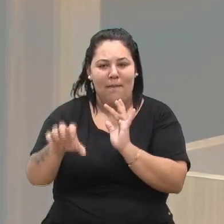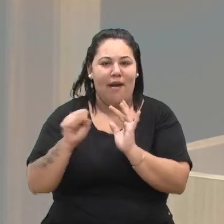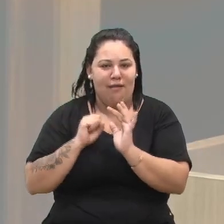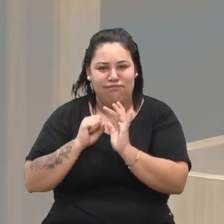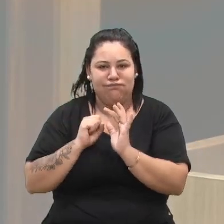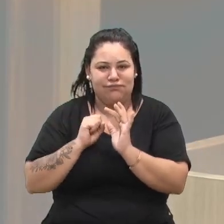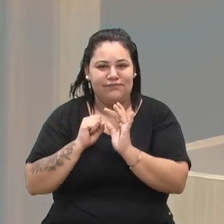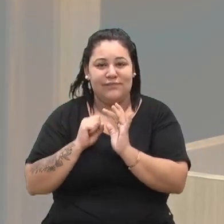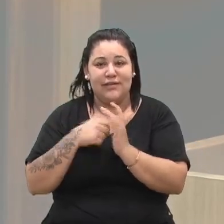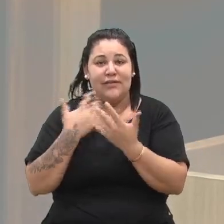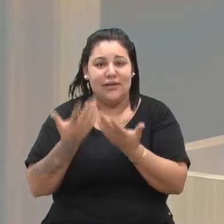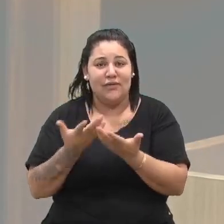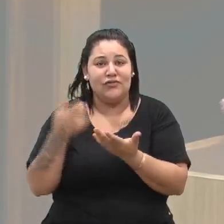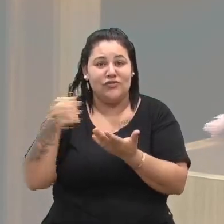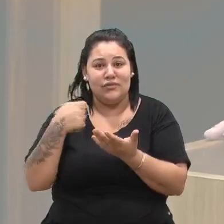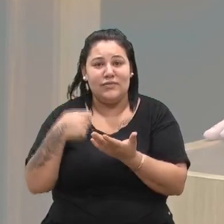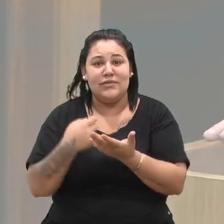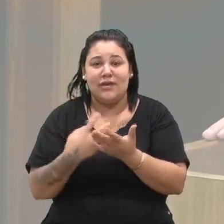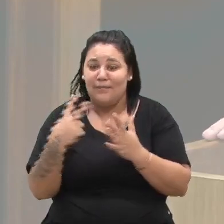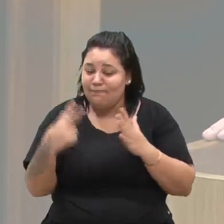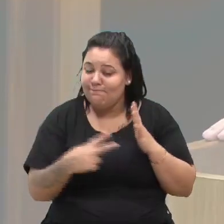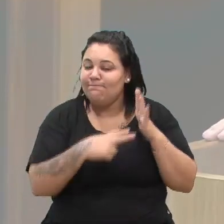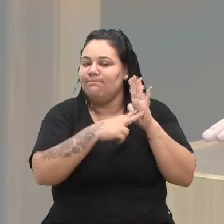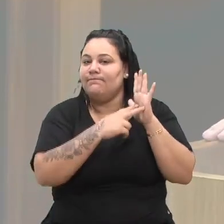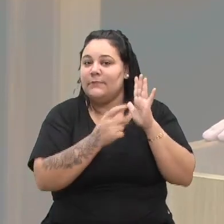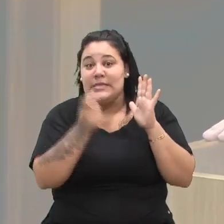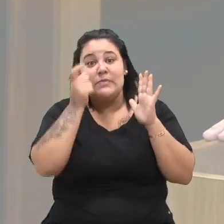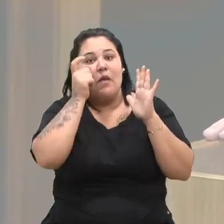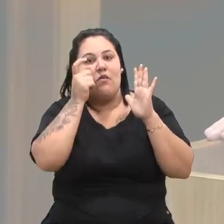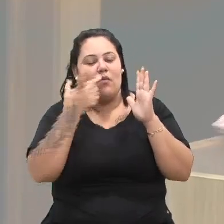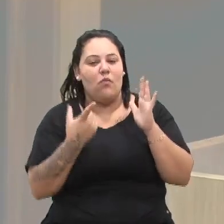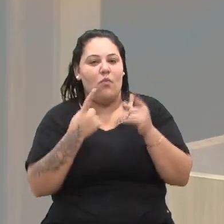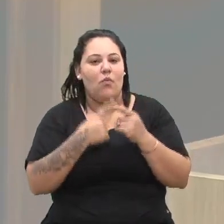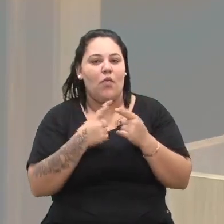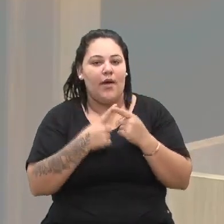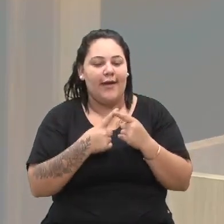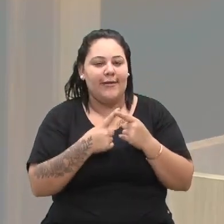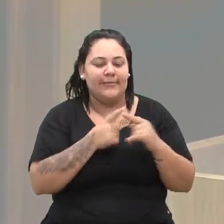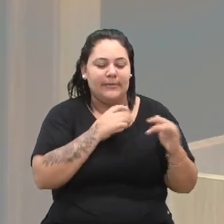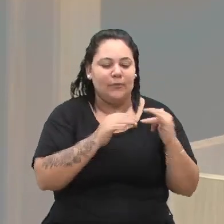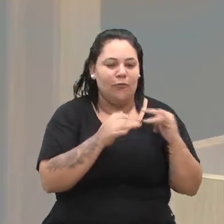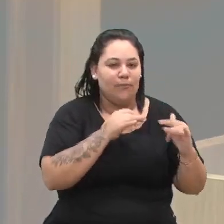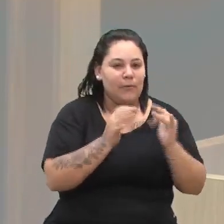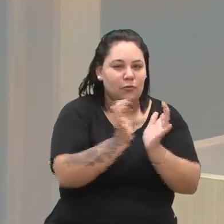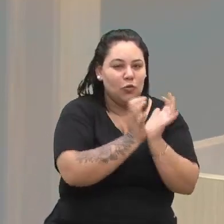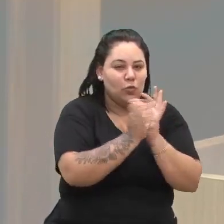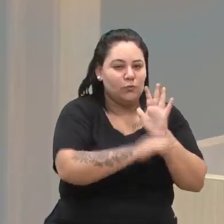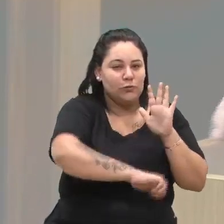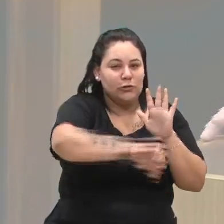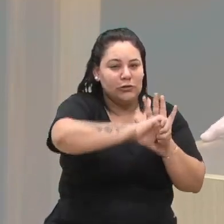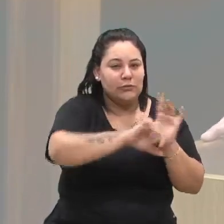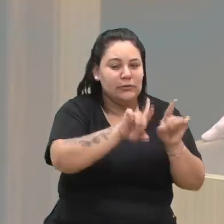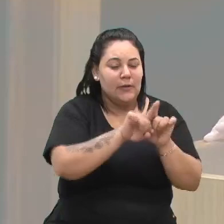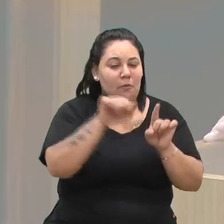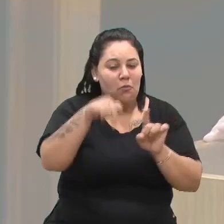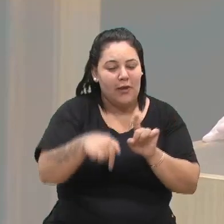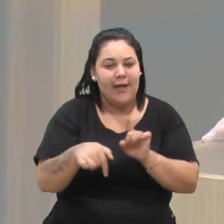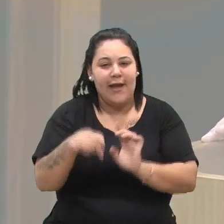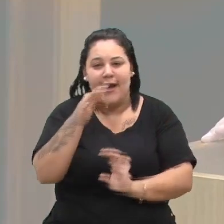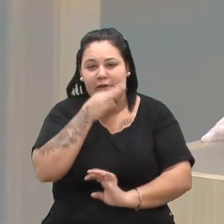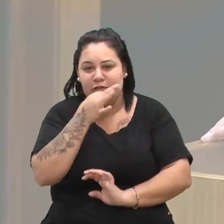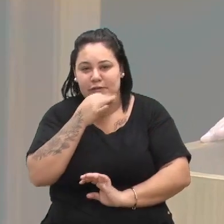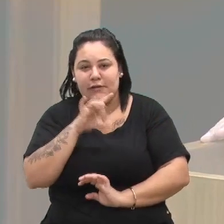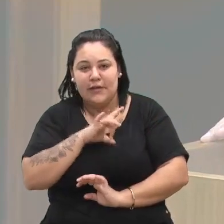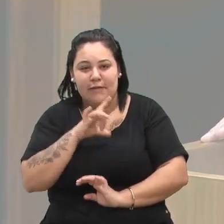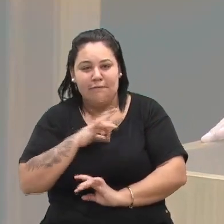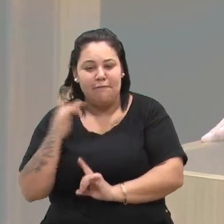que estar muito atento a esses movimentos e, recentemente, Caxias do Sul foi